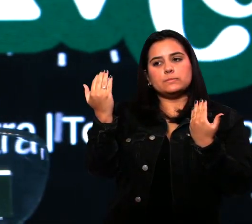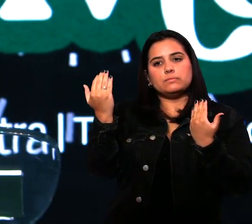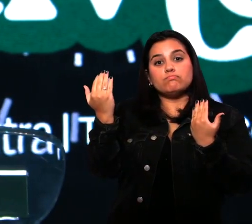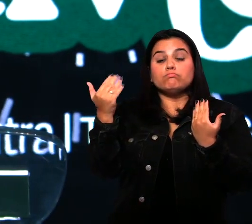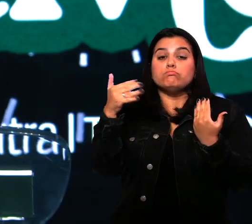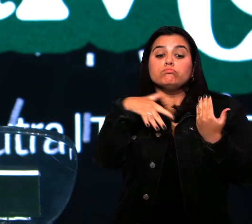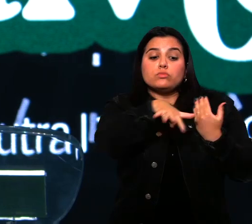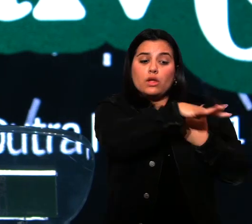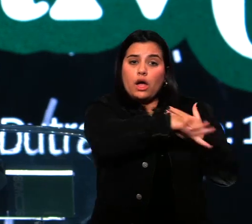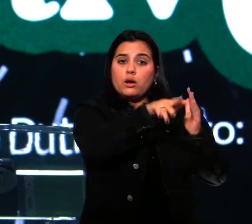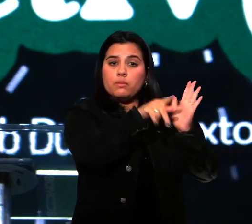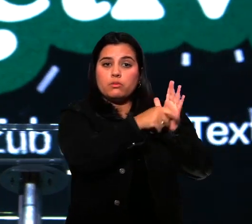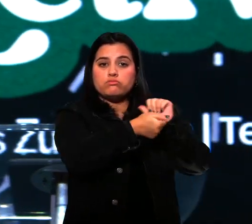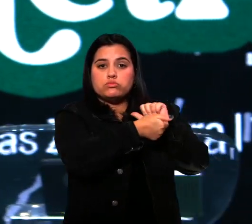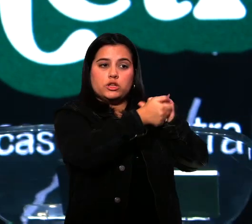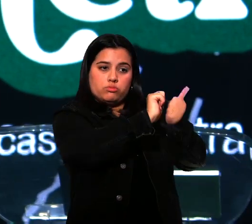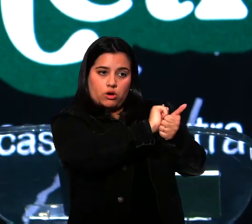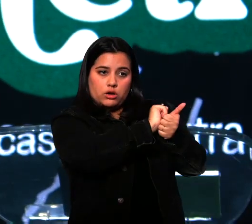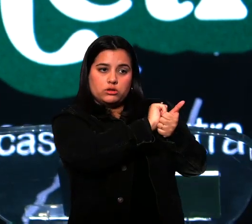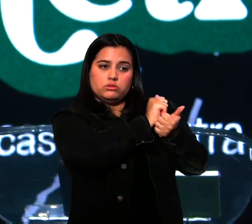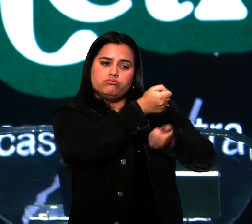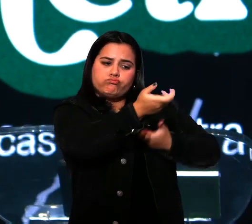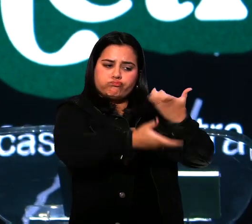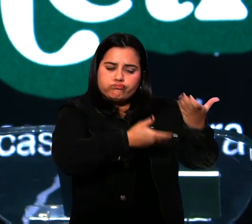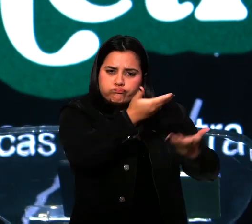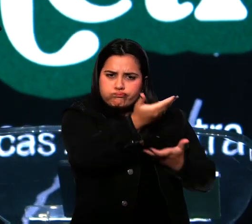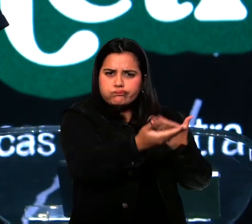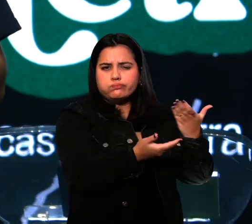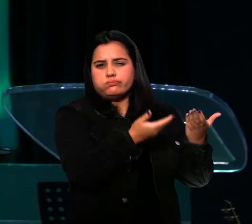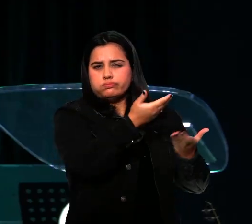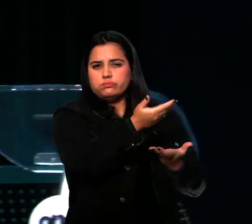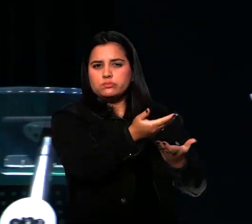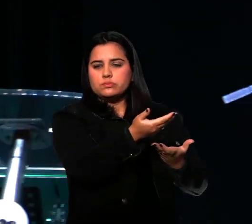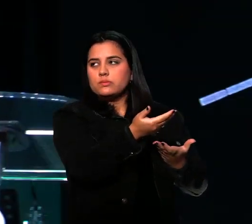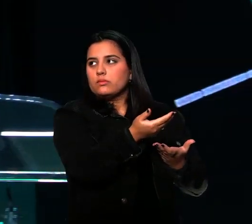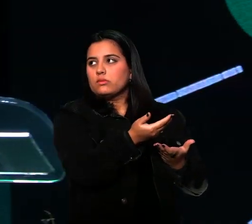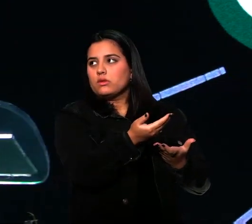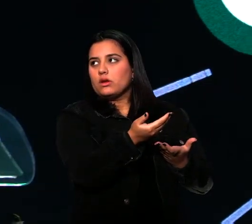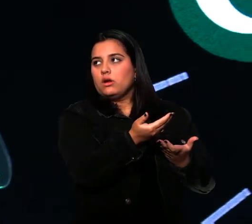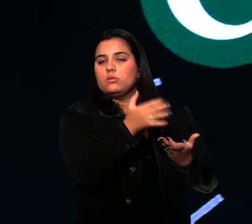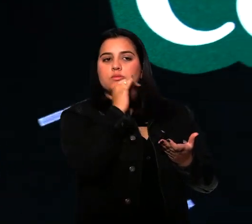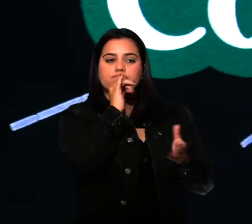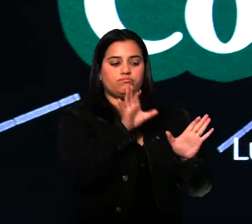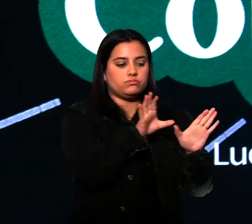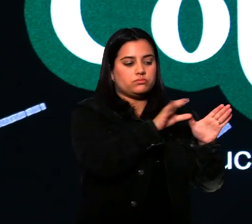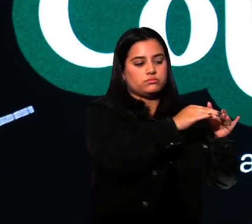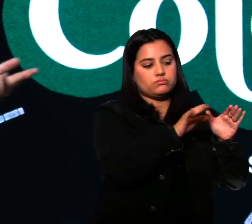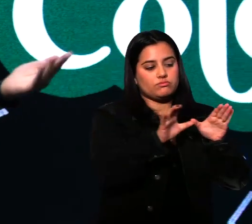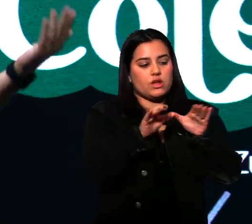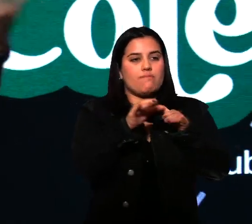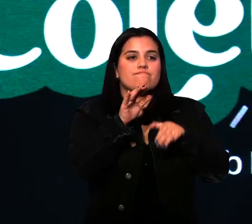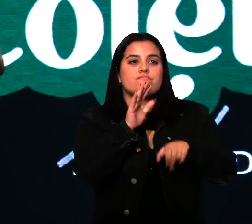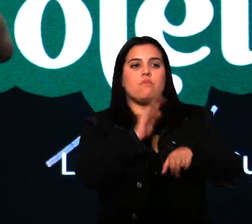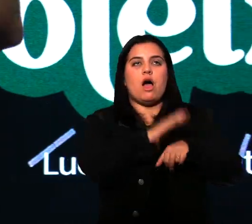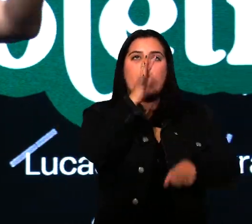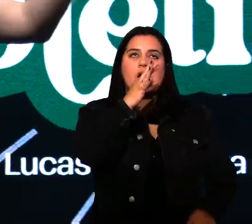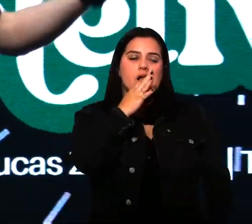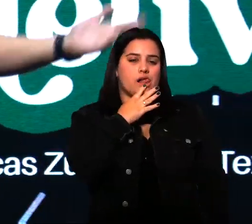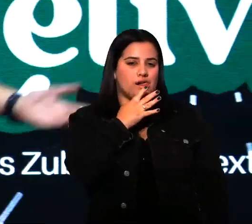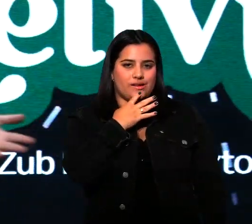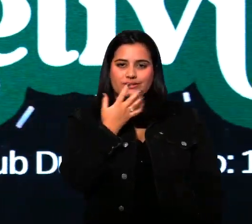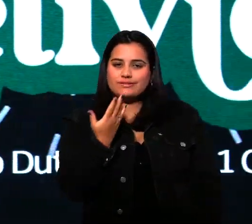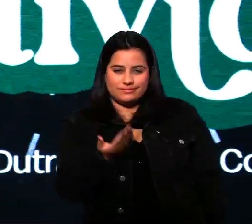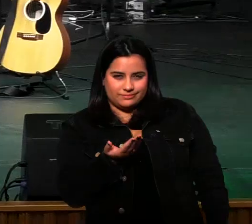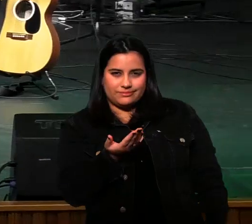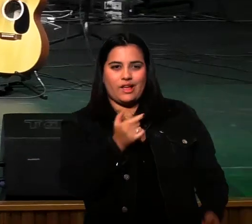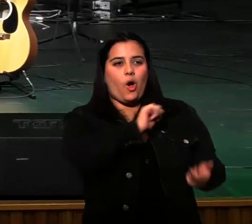esportivo, nos esportes coletivos, pelo menos, normalmente, os times muito conhecidos, como citados aqui, muitos outros